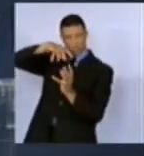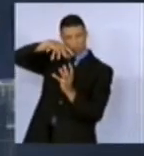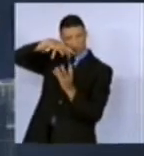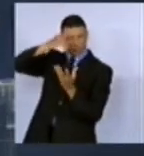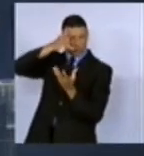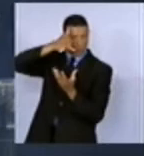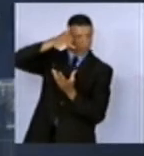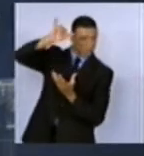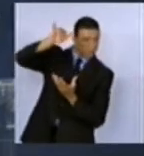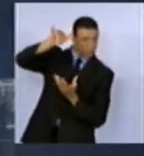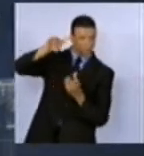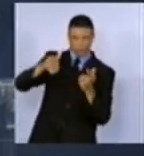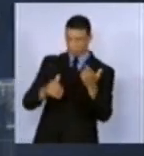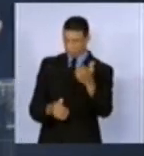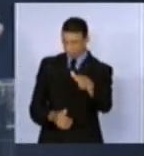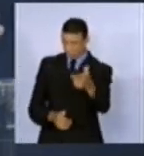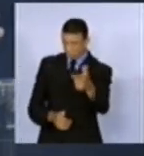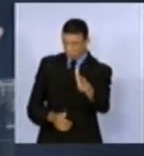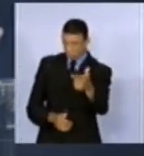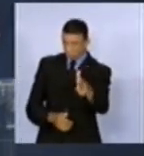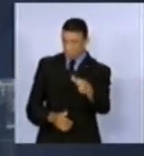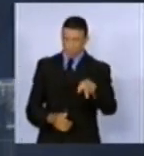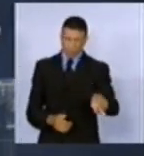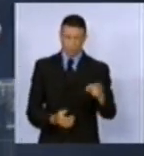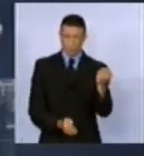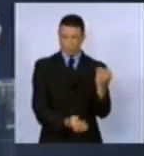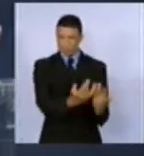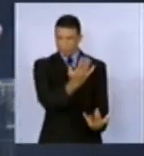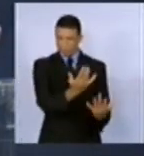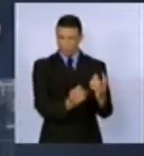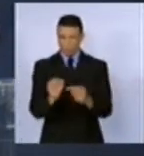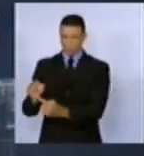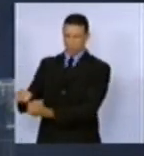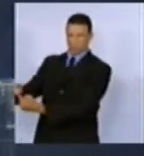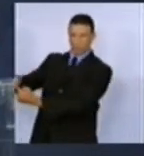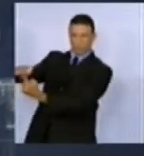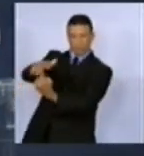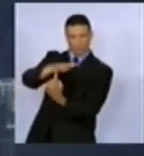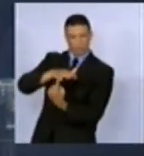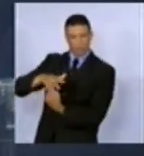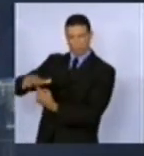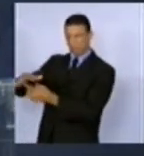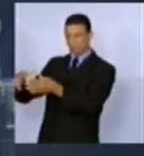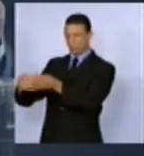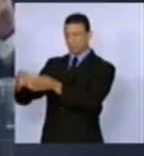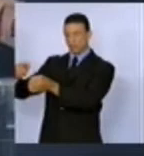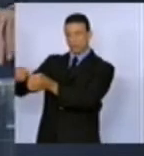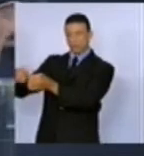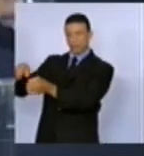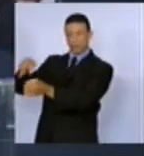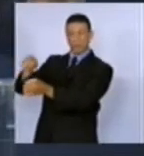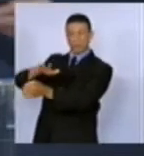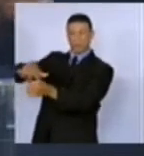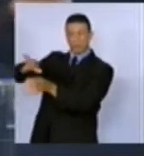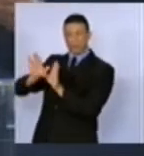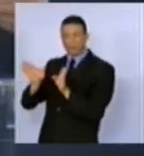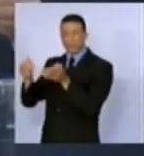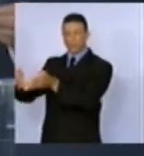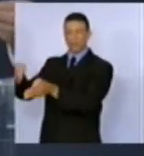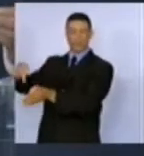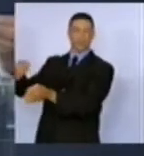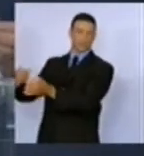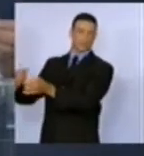contrário faz com que o efeito da queima o efeito ambiental seja local porque os